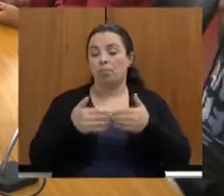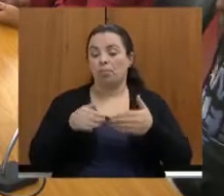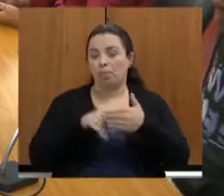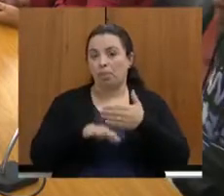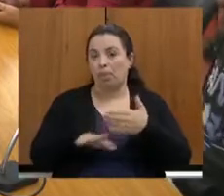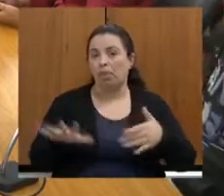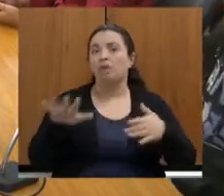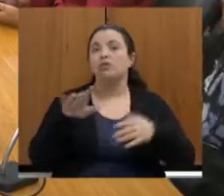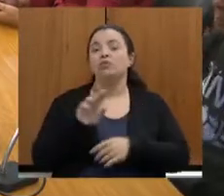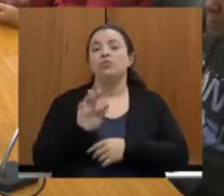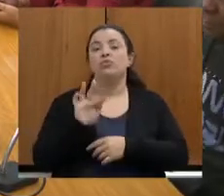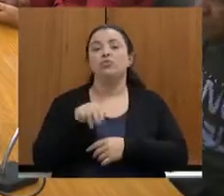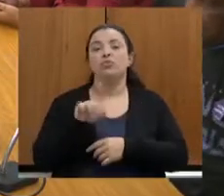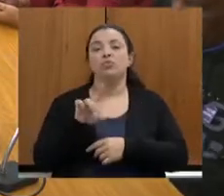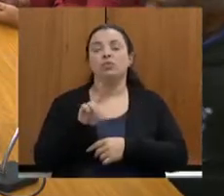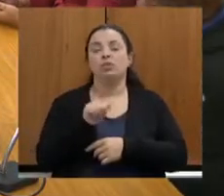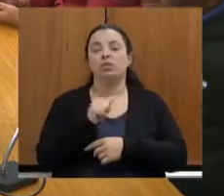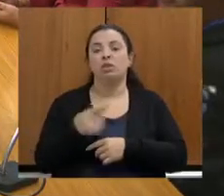E aí